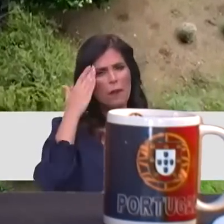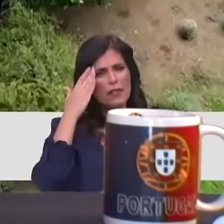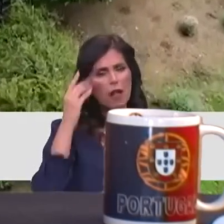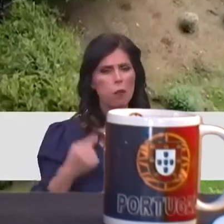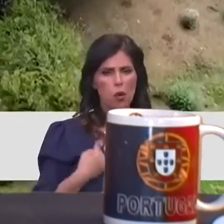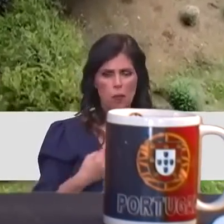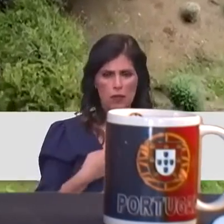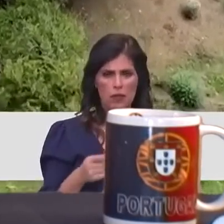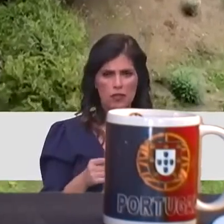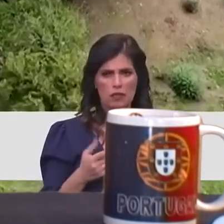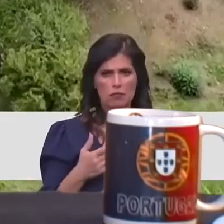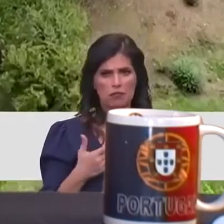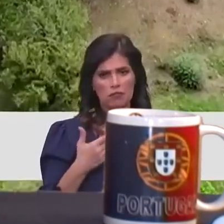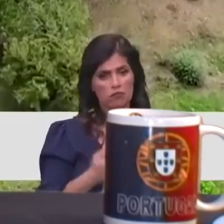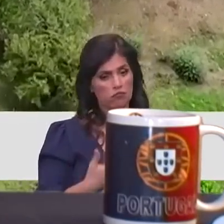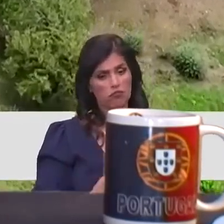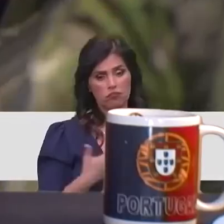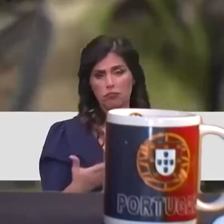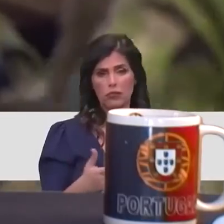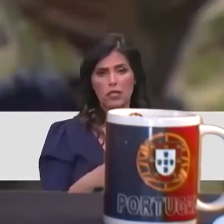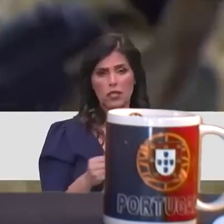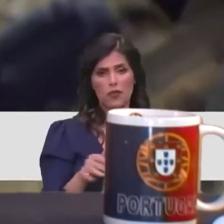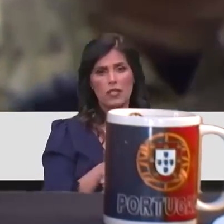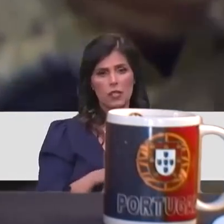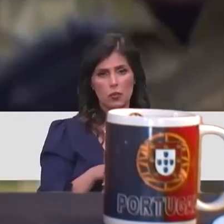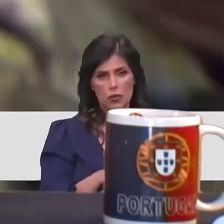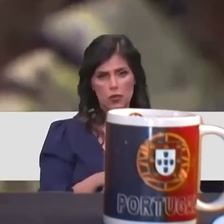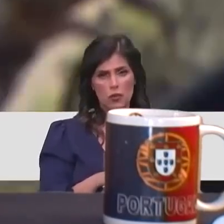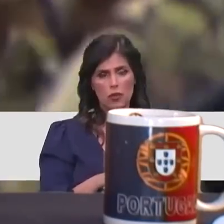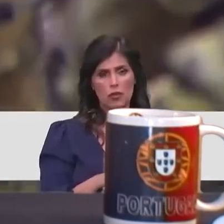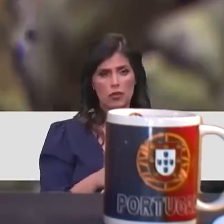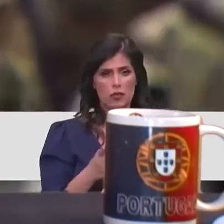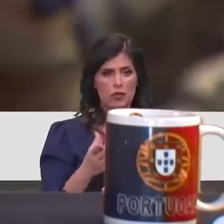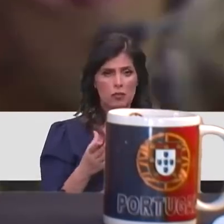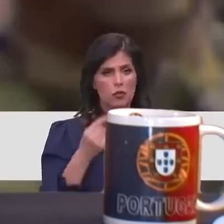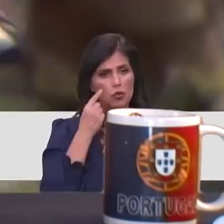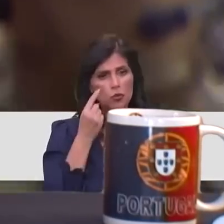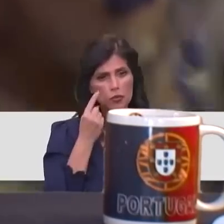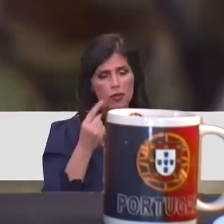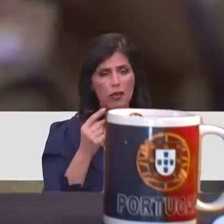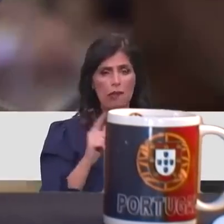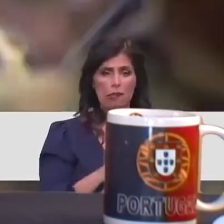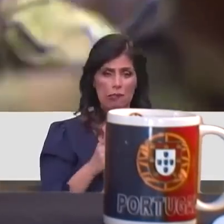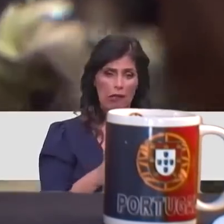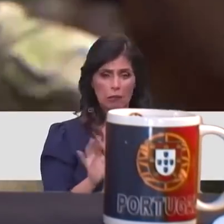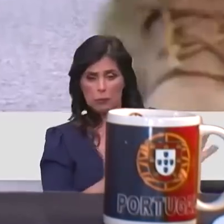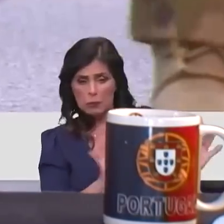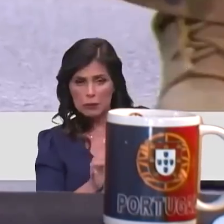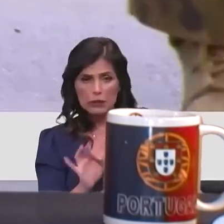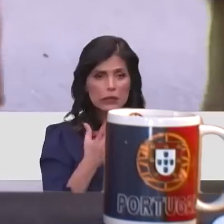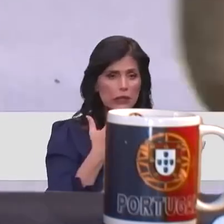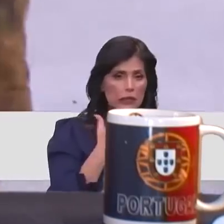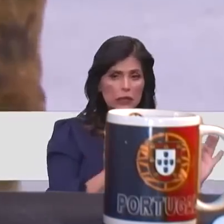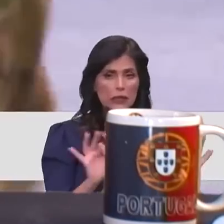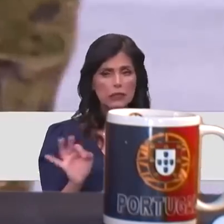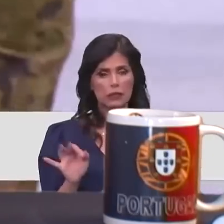de forças armadas em termos militares já o meu pai que era marinheiro me contava que iam buscar Fragata aos Estados Unidos em que é